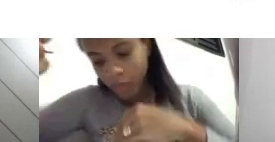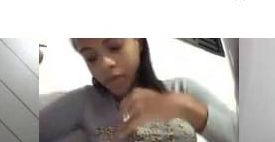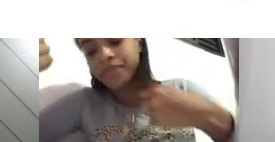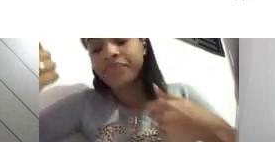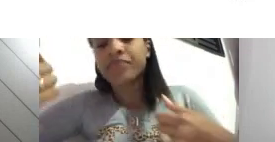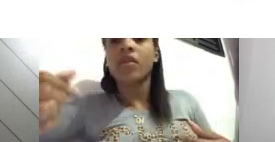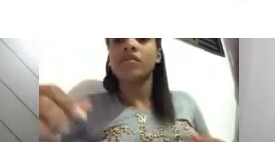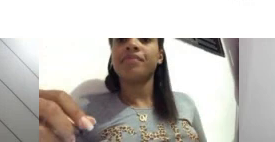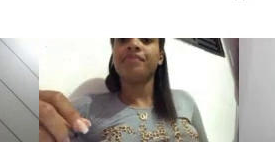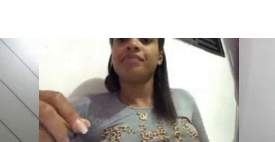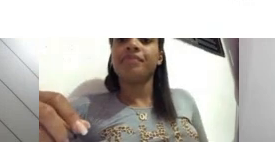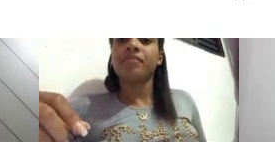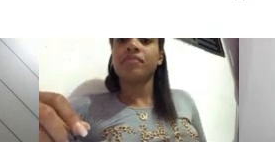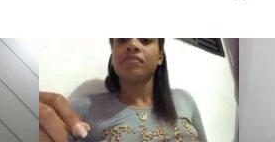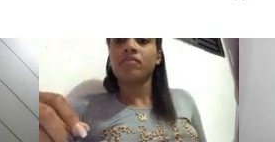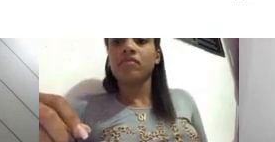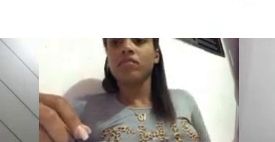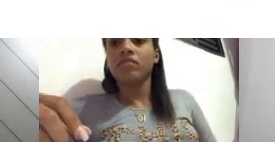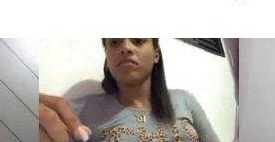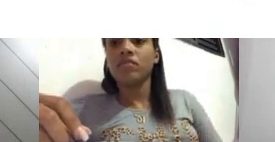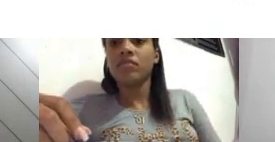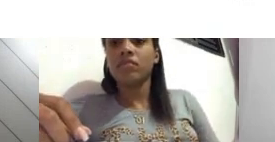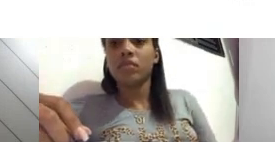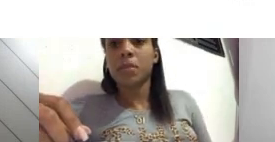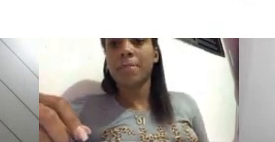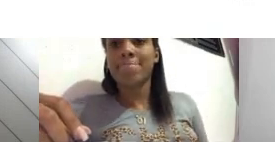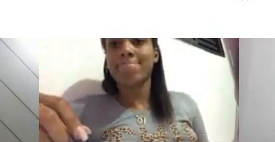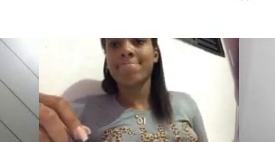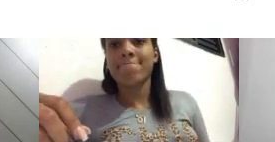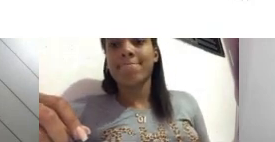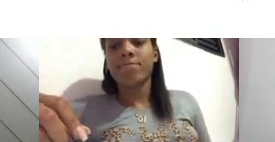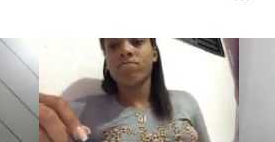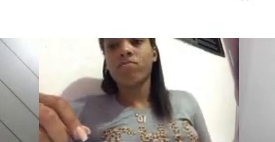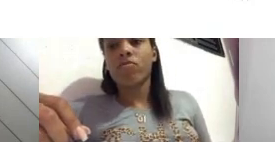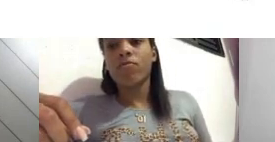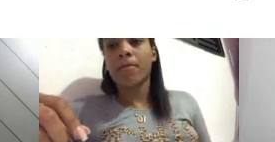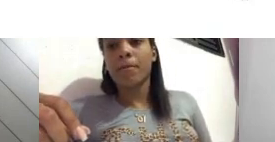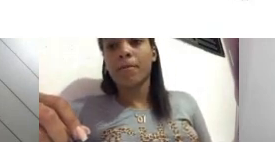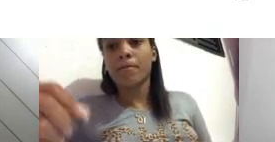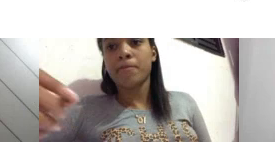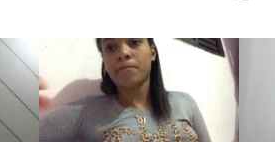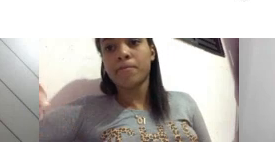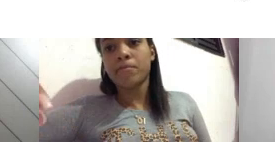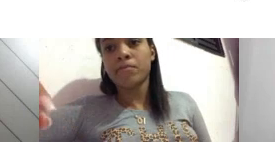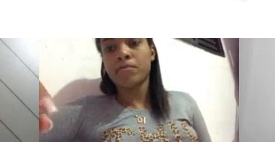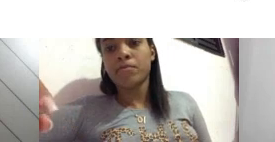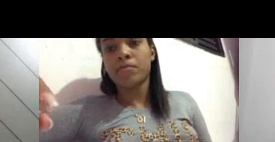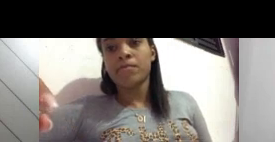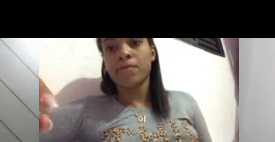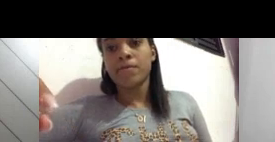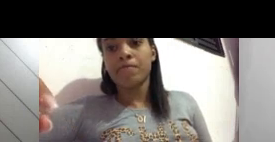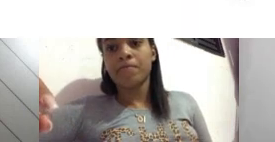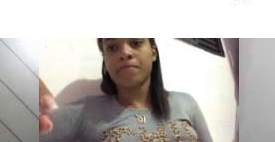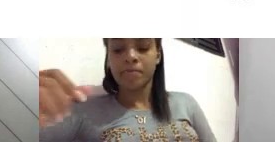imagens perfeitas, mas dá para vocês verem a movimentação, que é o movimento de fechar uma torneira. Esse aqui eu já mostrei